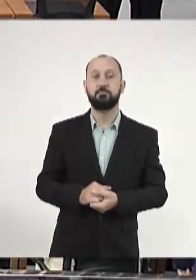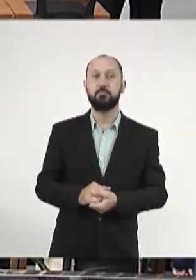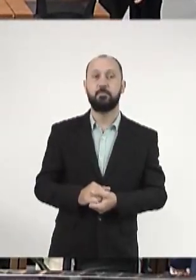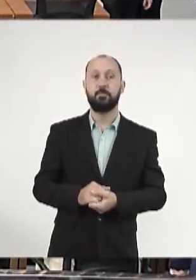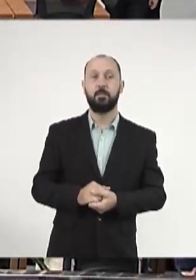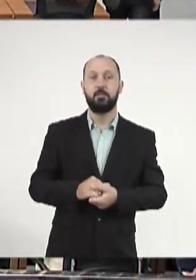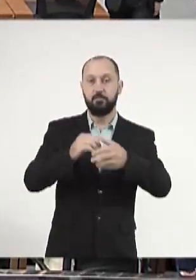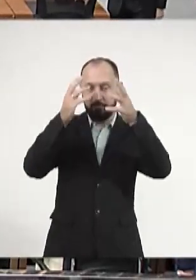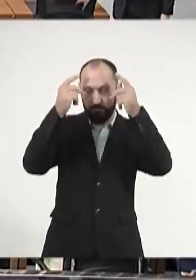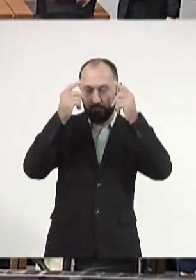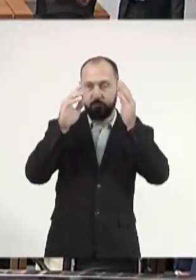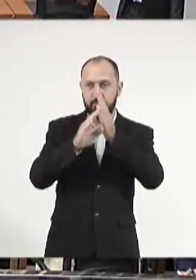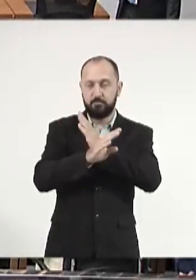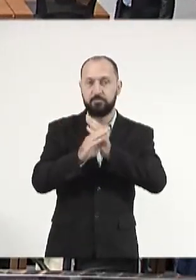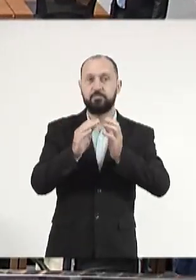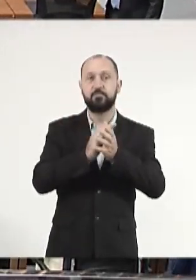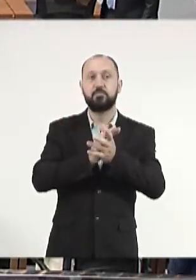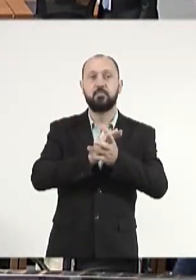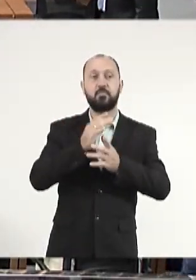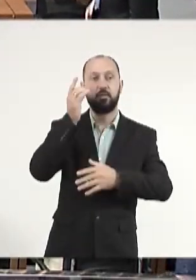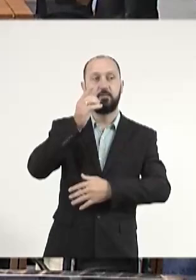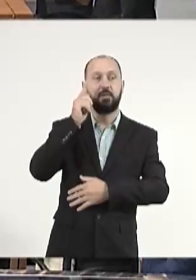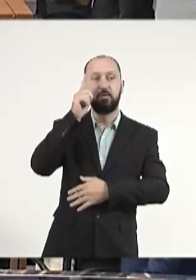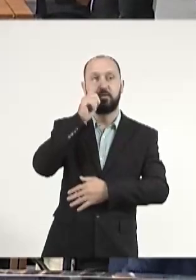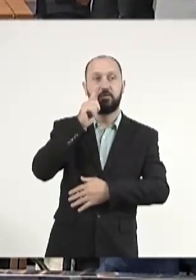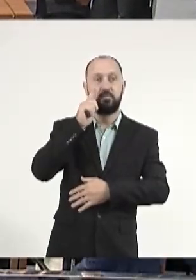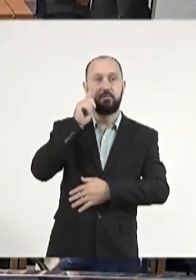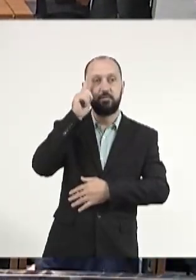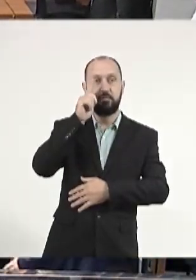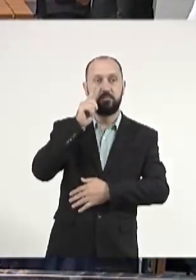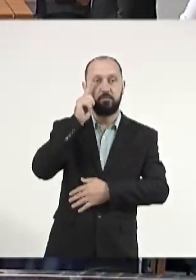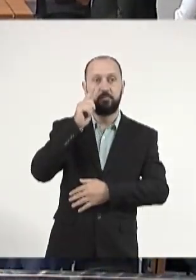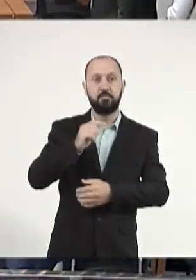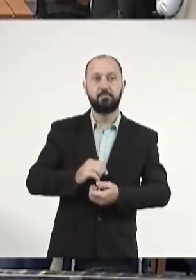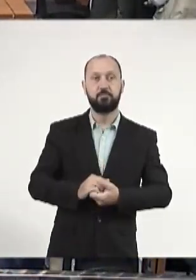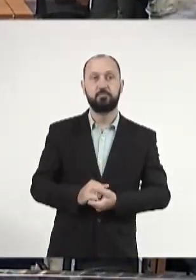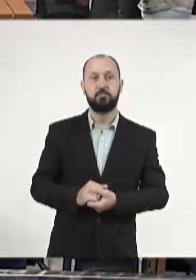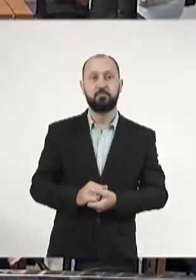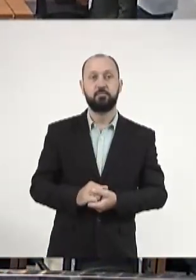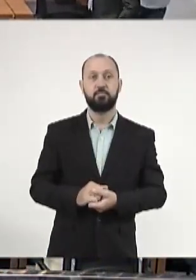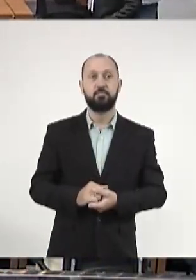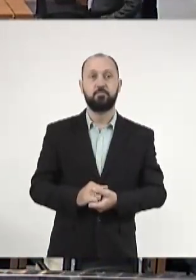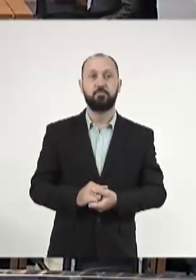Deputado Paulo Duarte, deputada Gleice Jane.